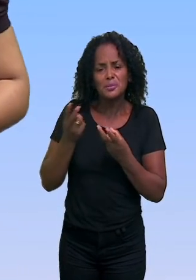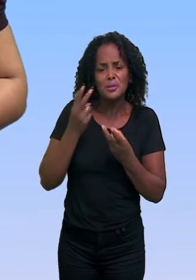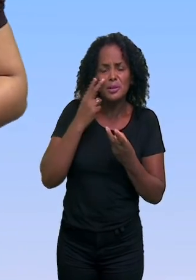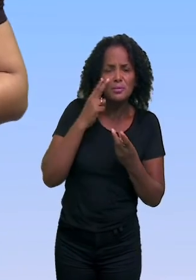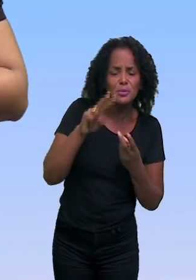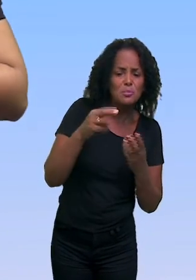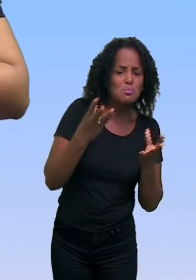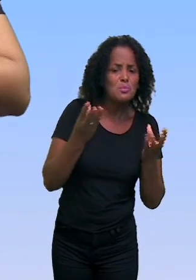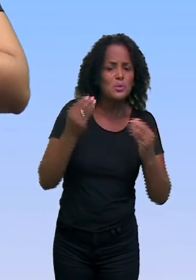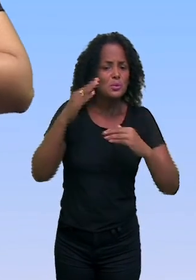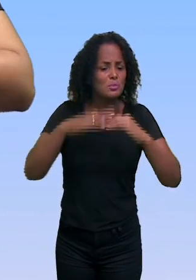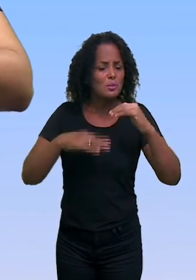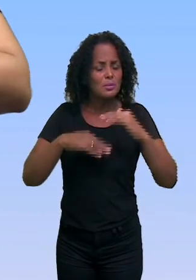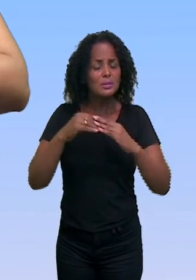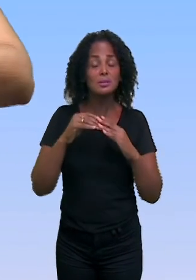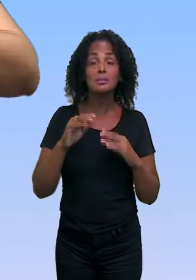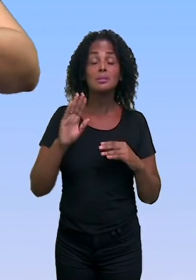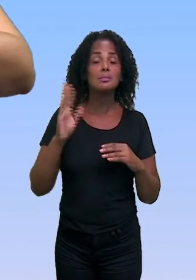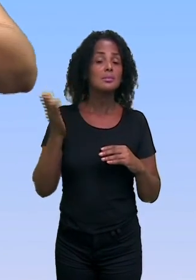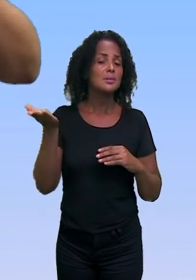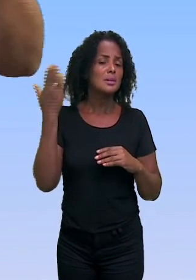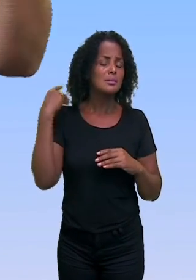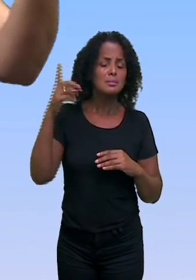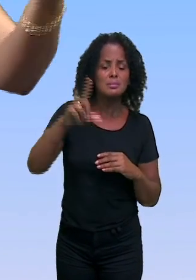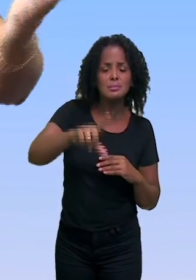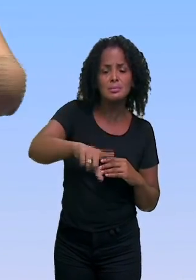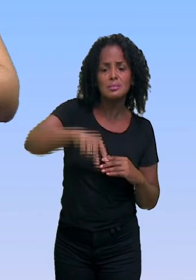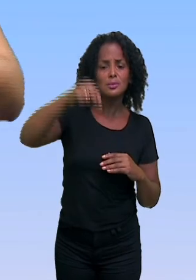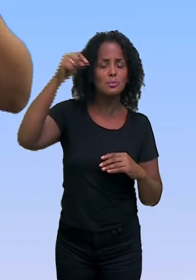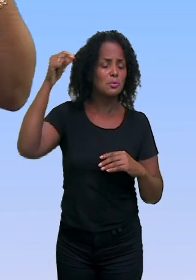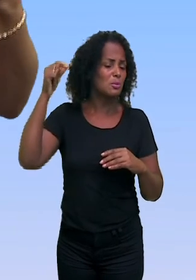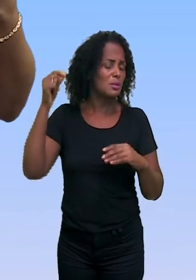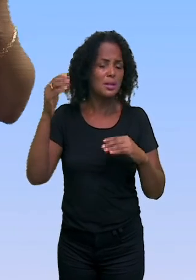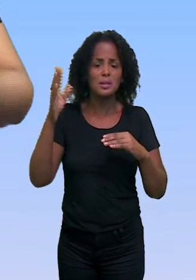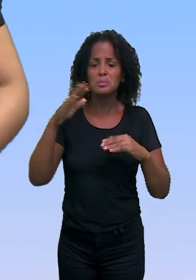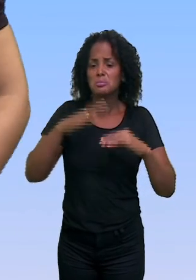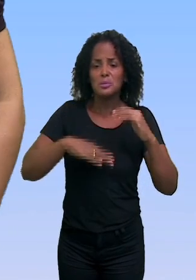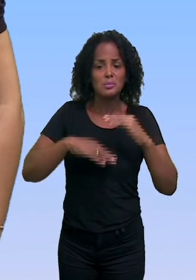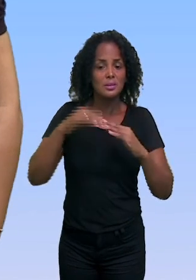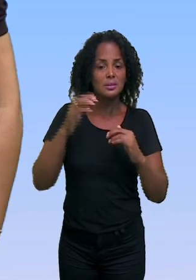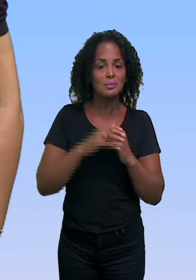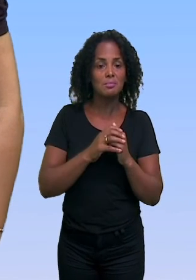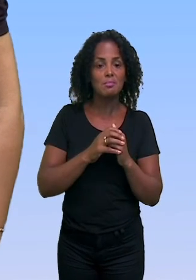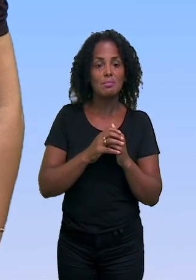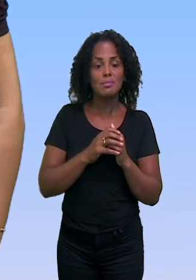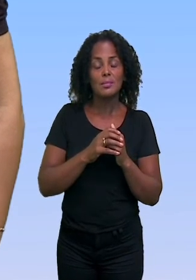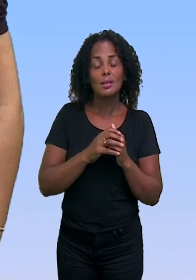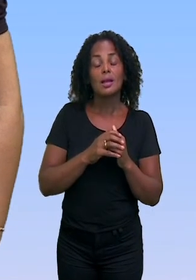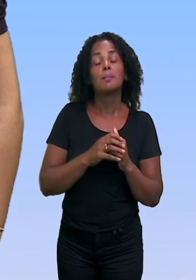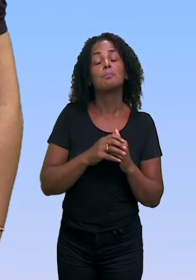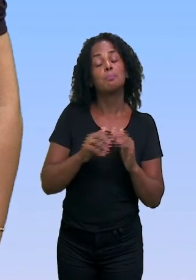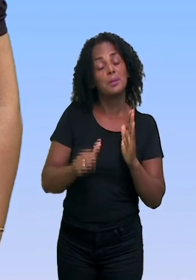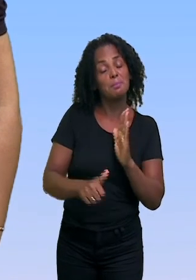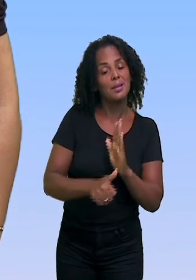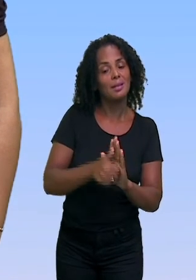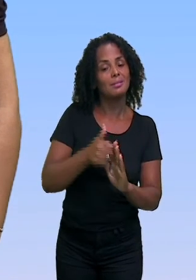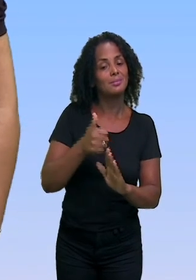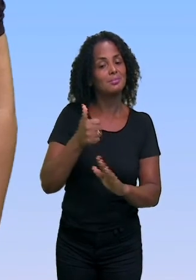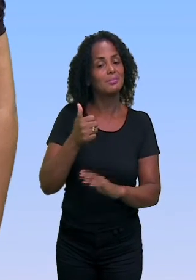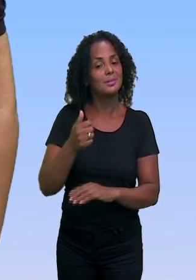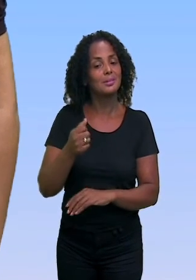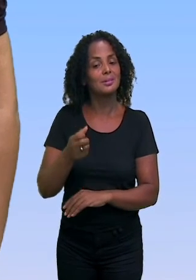que ela sonhou que anda ali escolher ser qualquer coisa qualquer profissão ela primeiro tem que ser